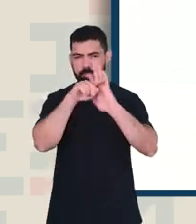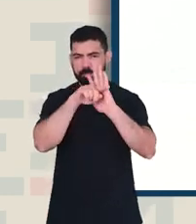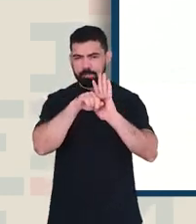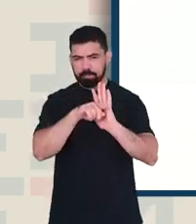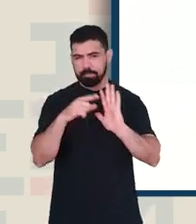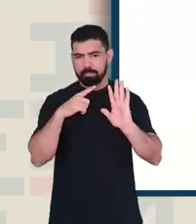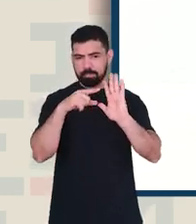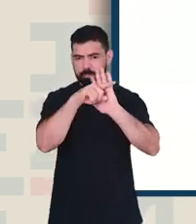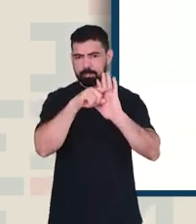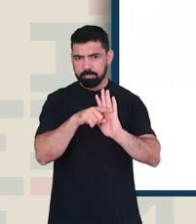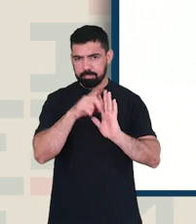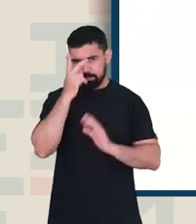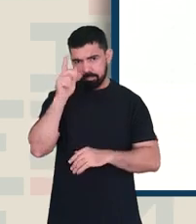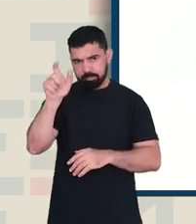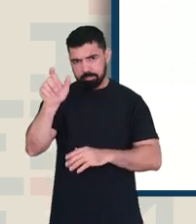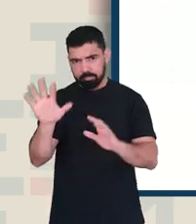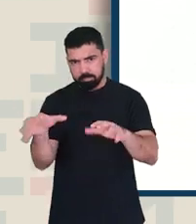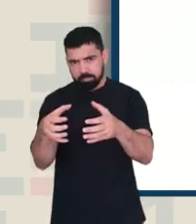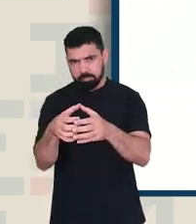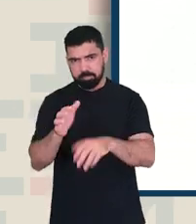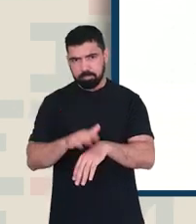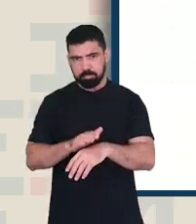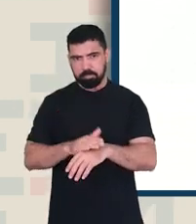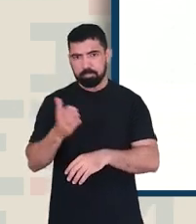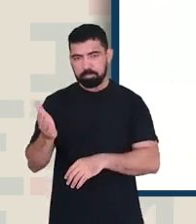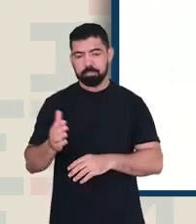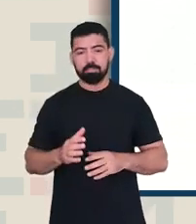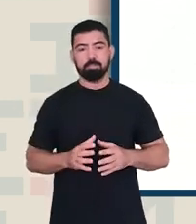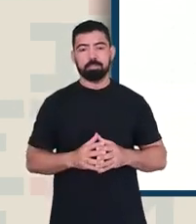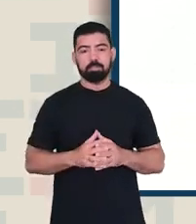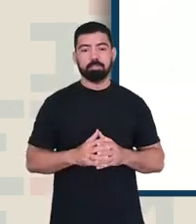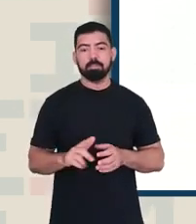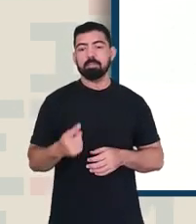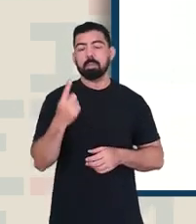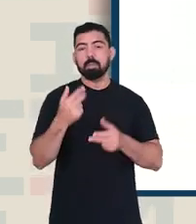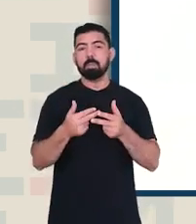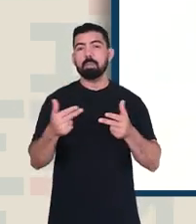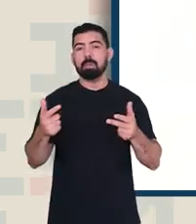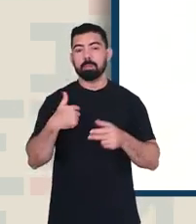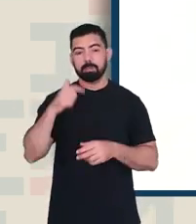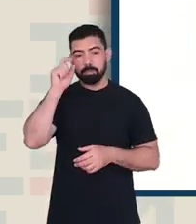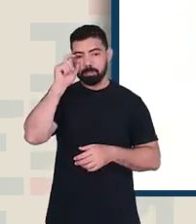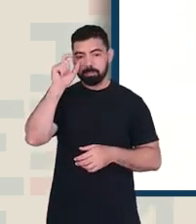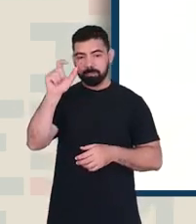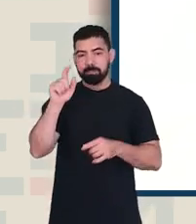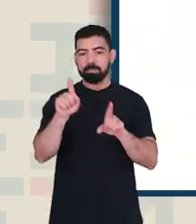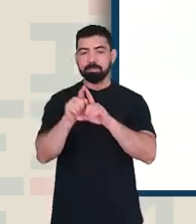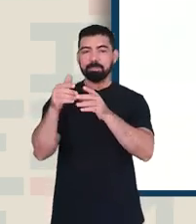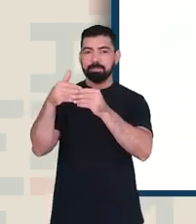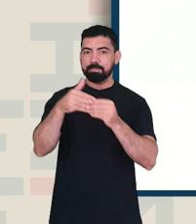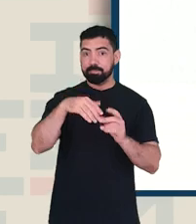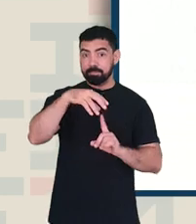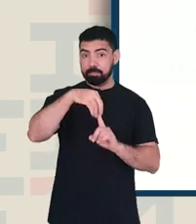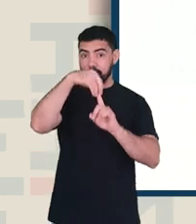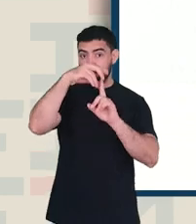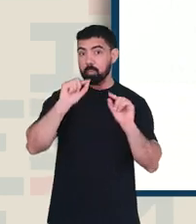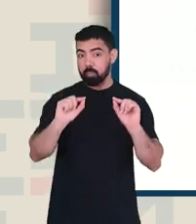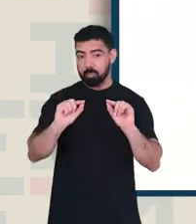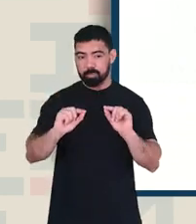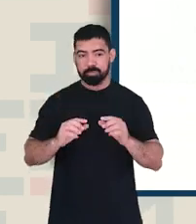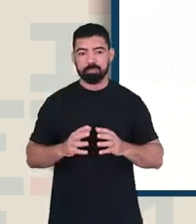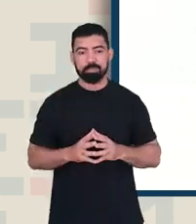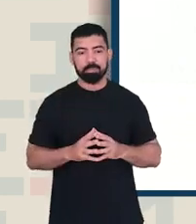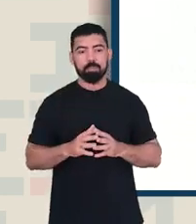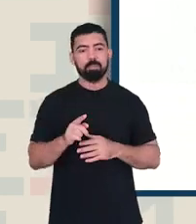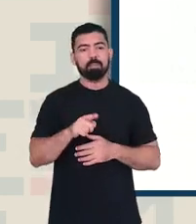pesquisas deste pessoal, uma das coisas que me interessa trazer em destaque,